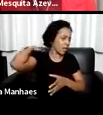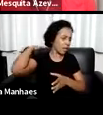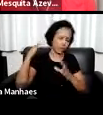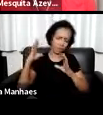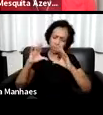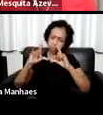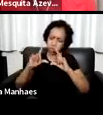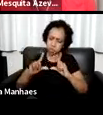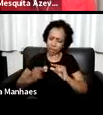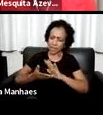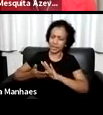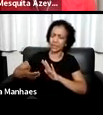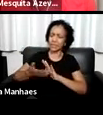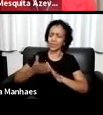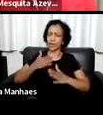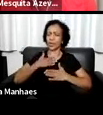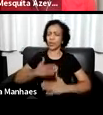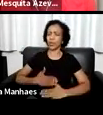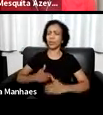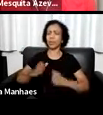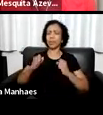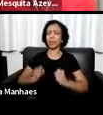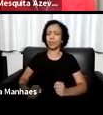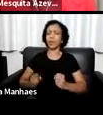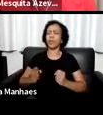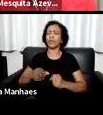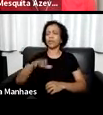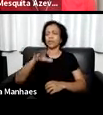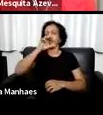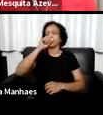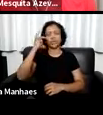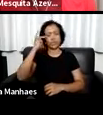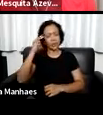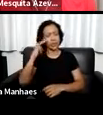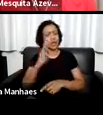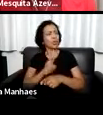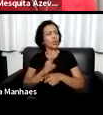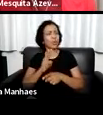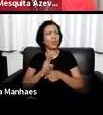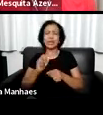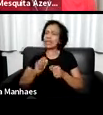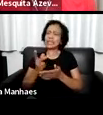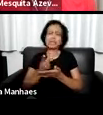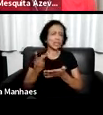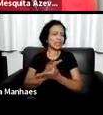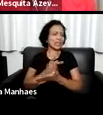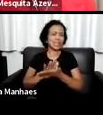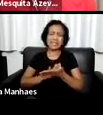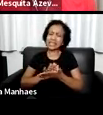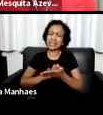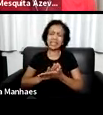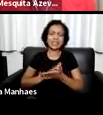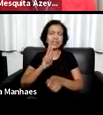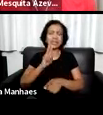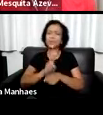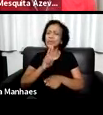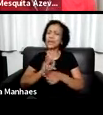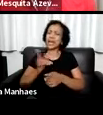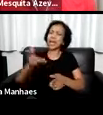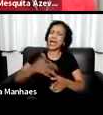dele, que ele respire normalmente e que ele não tenha nenhuma sequela, ó Pai, desta enfermidade. Ó Deus, nós